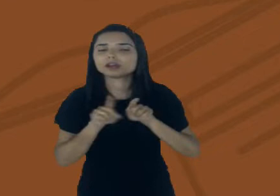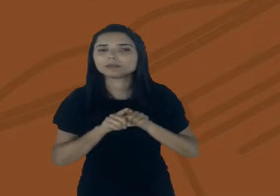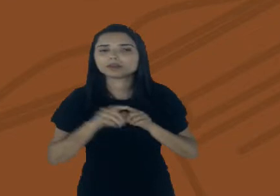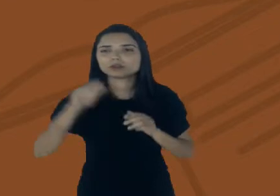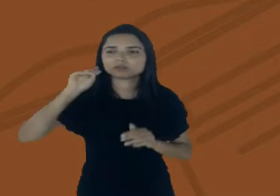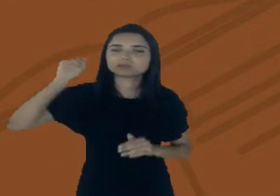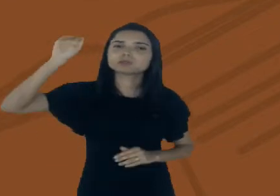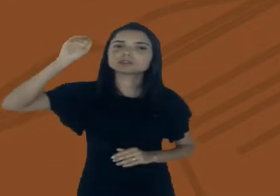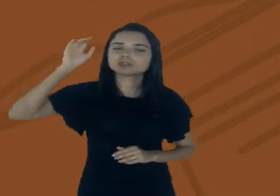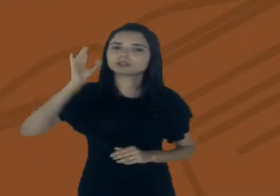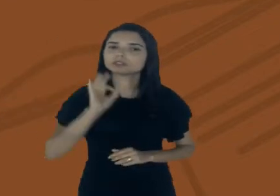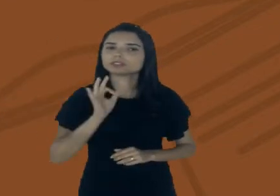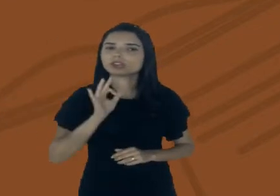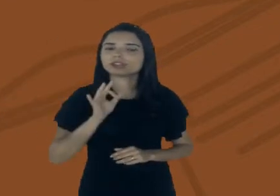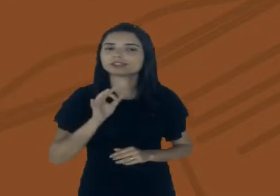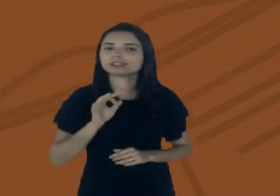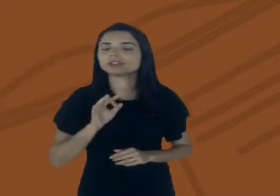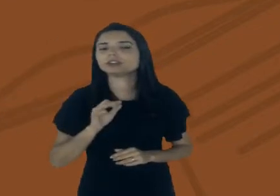isso aí a gente vai conseguir fazer